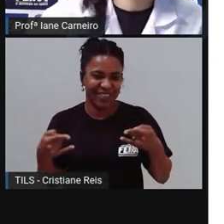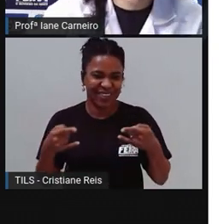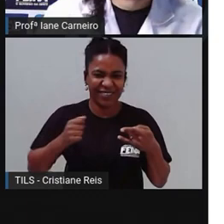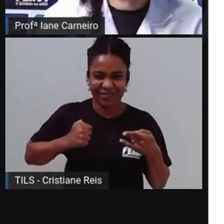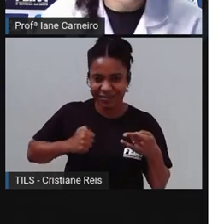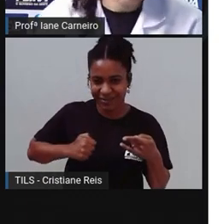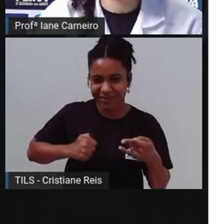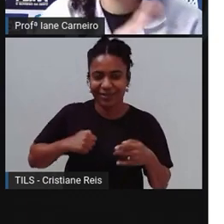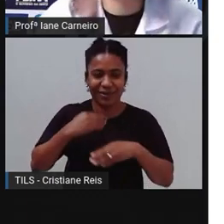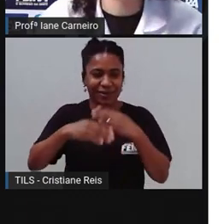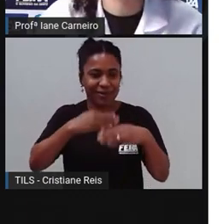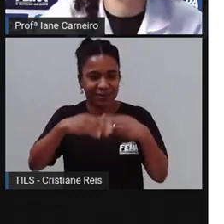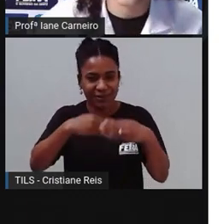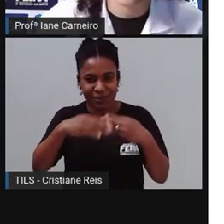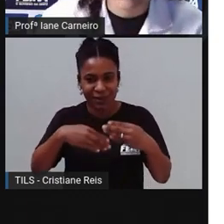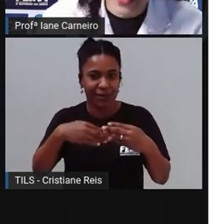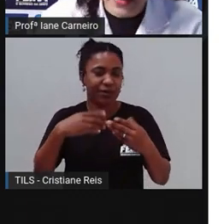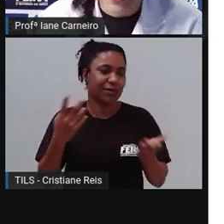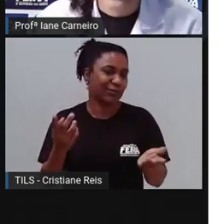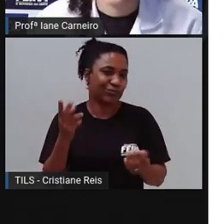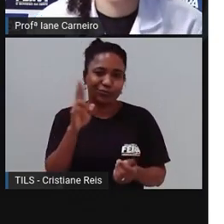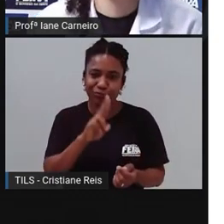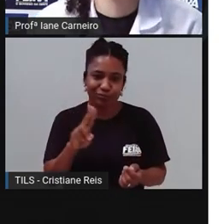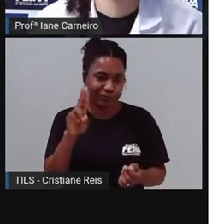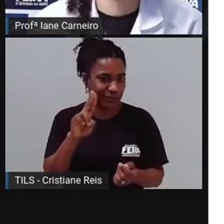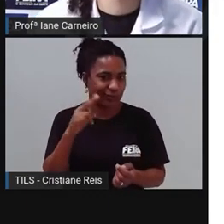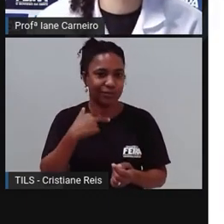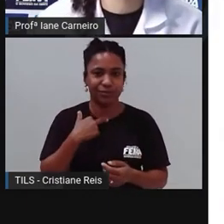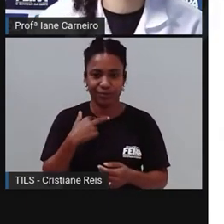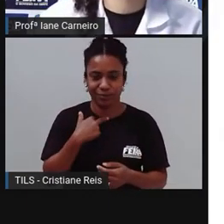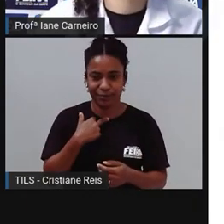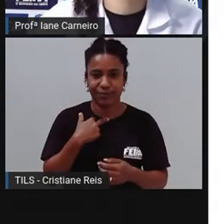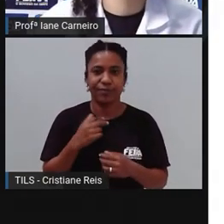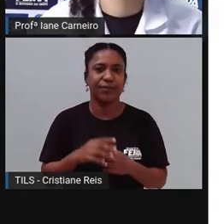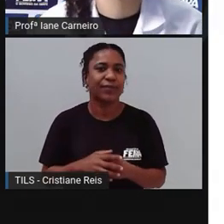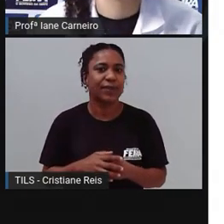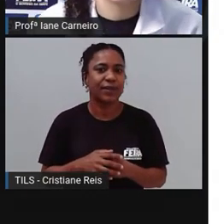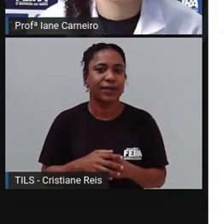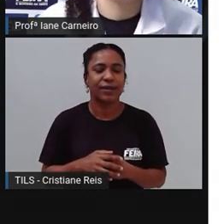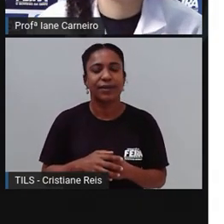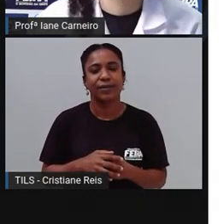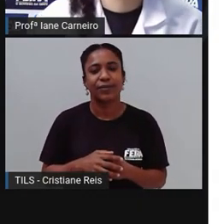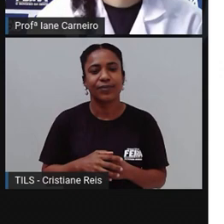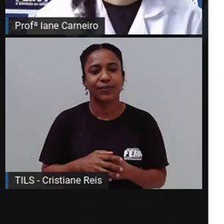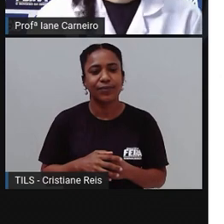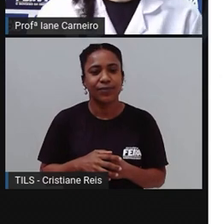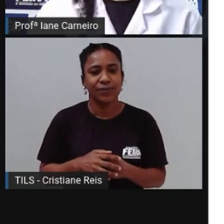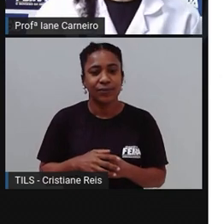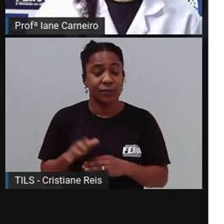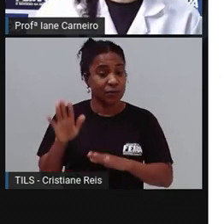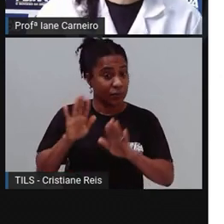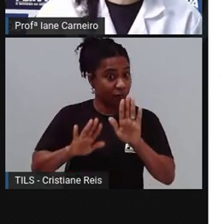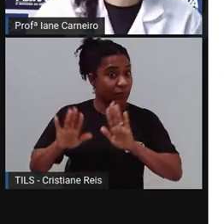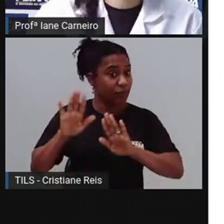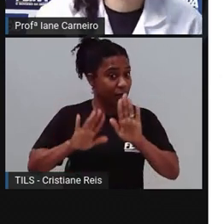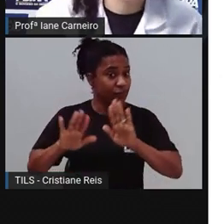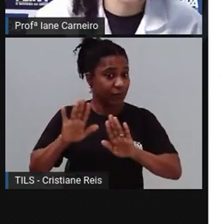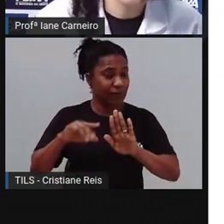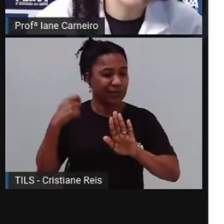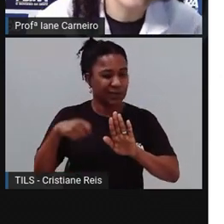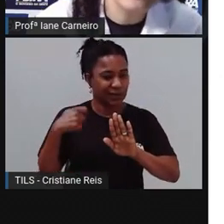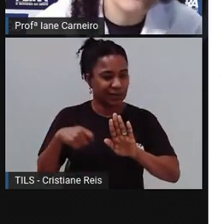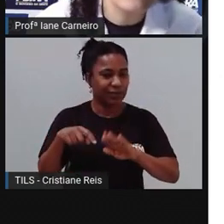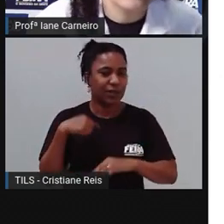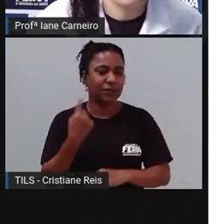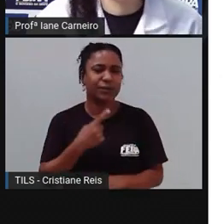né? A gente não consegue reaproveitar. E a gente tem que ter cuidado com isso, tá certo? Com ele. E aí a gente precisa pensar em